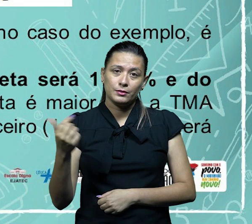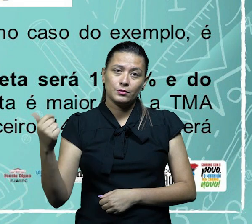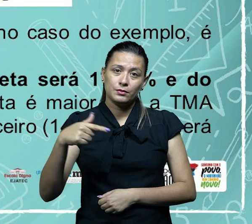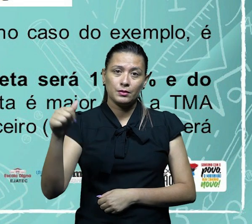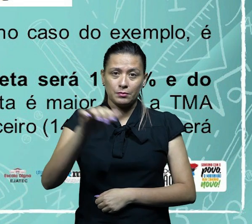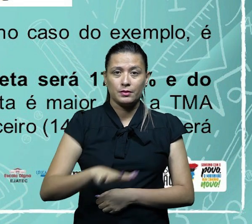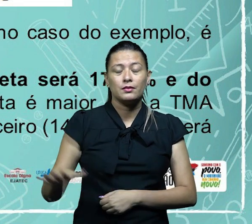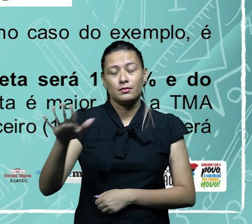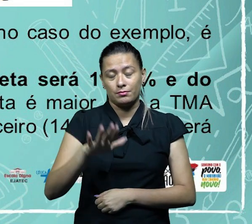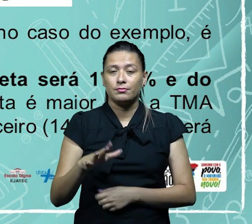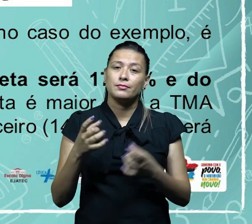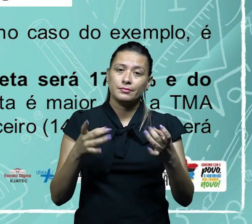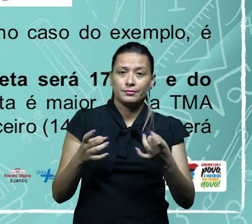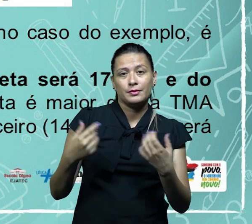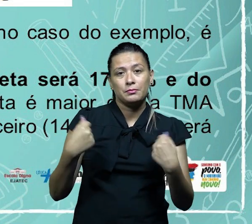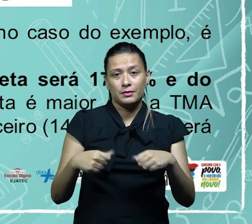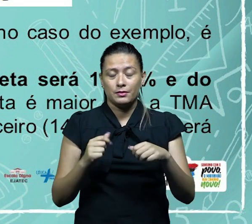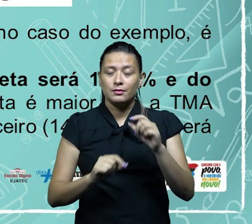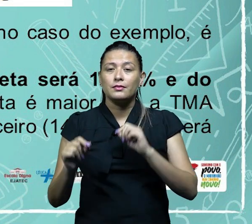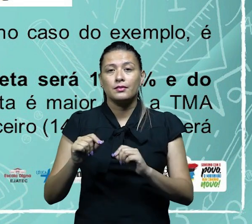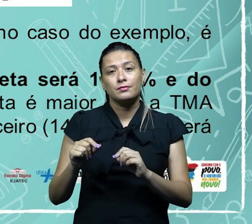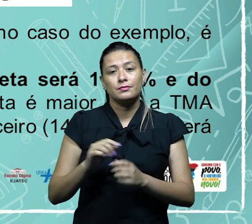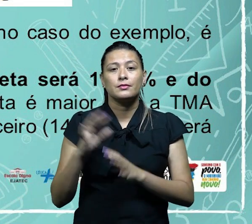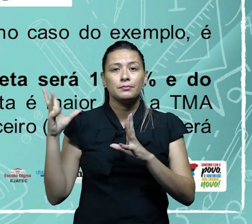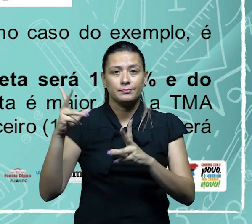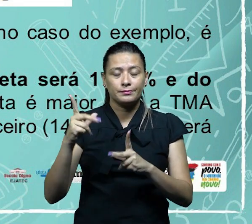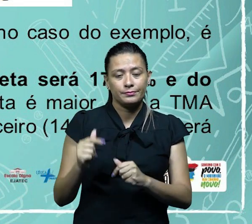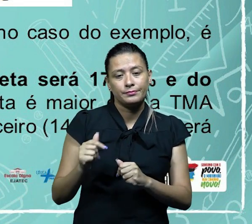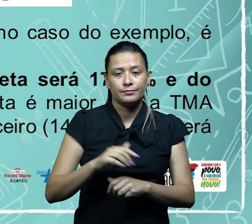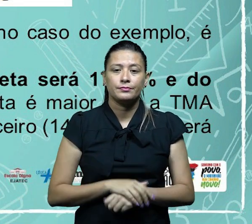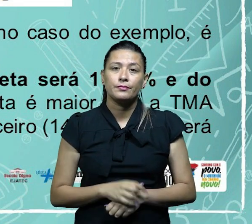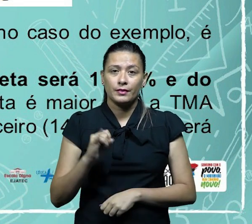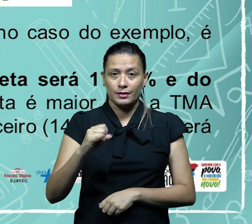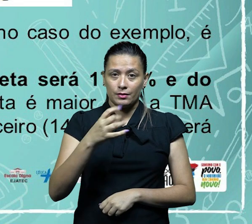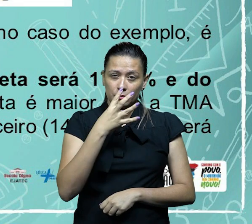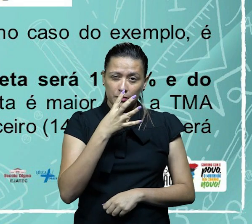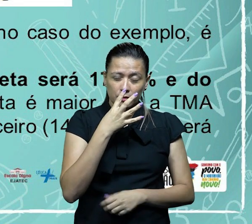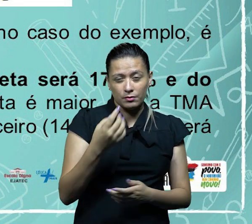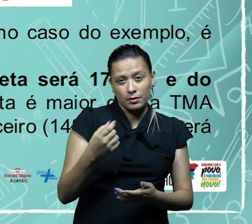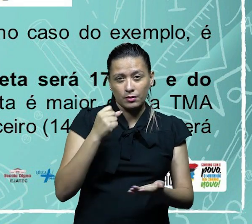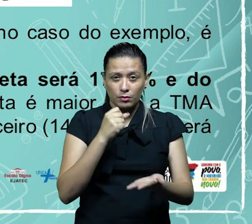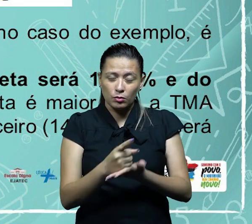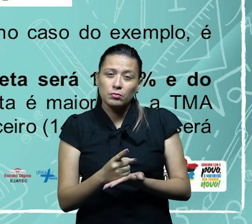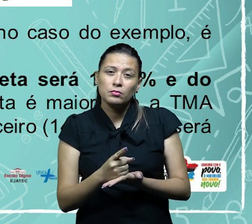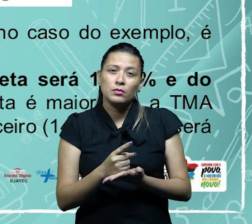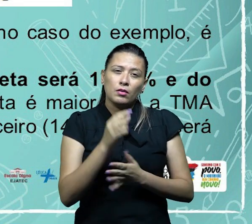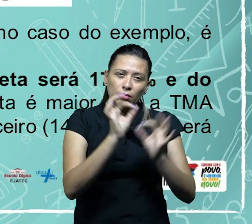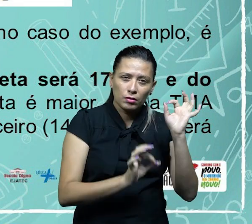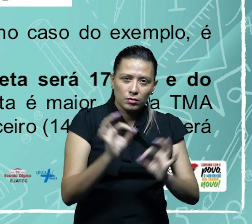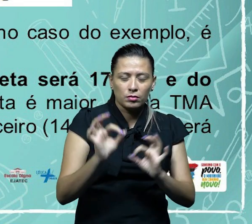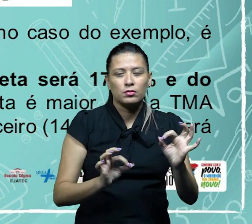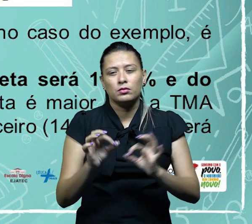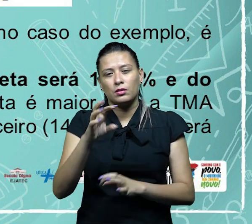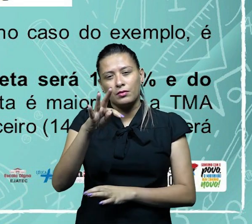taxa interna de retorno modificado, tá? Vai ser esse pequeno cálculo e nós vamos trazer logo o resultado para vocês, ok? Ó, em que o